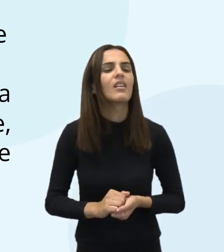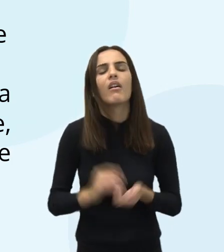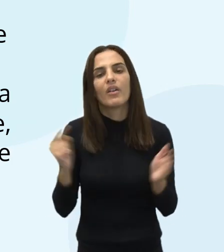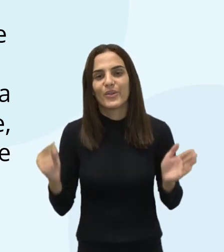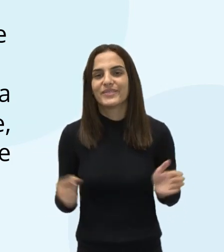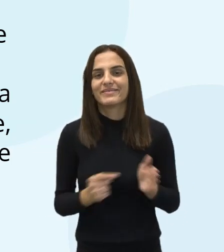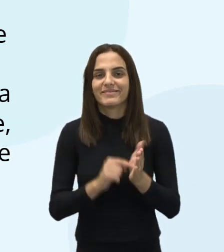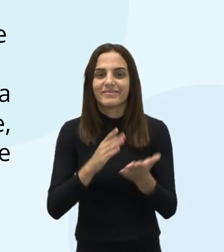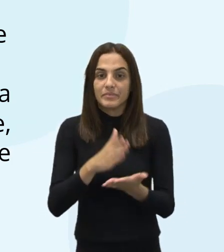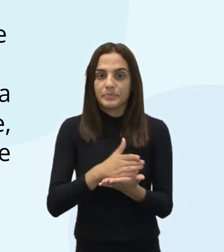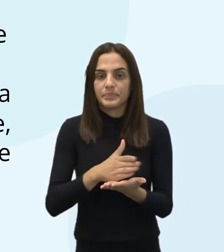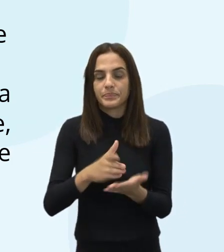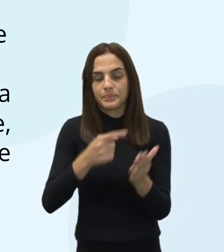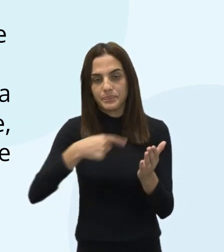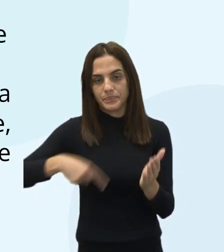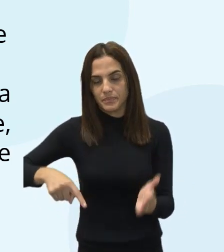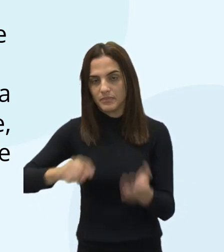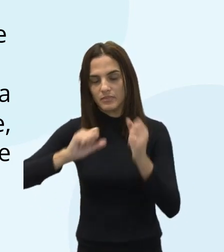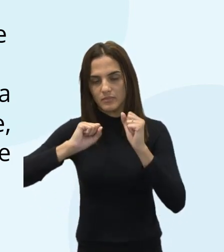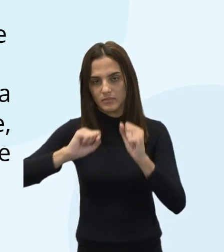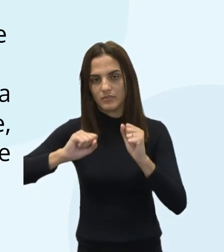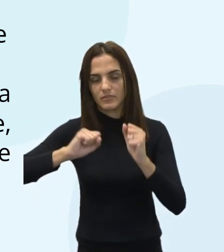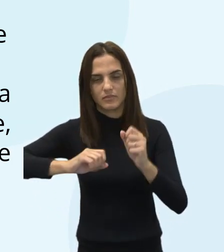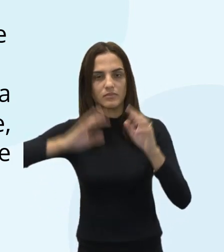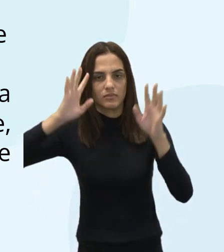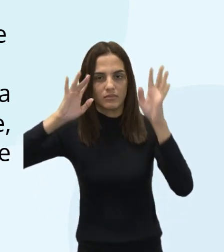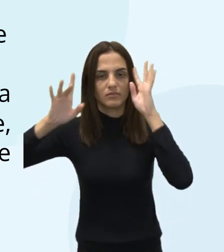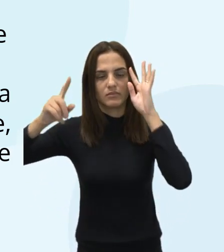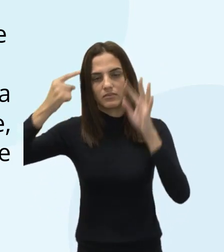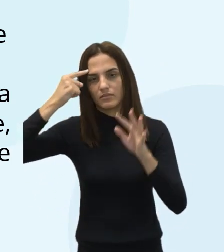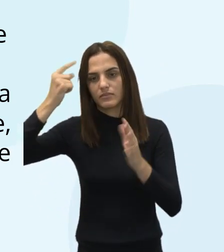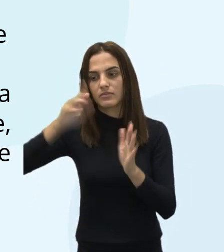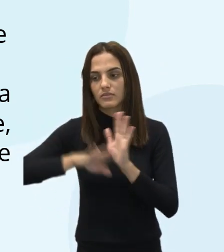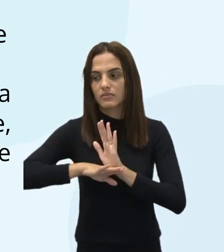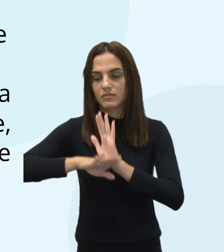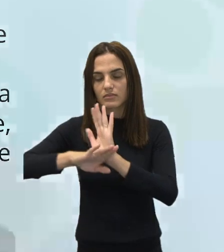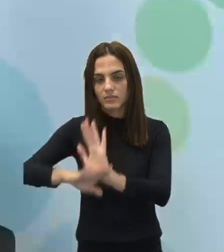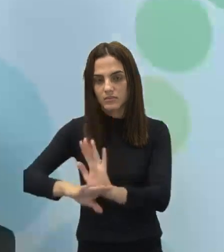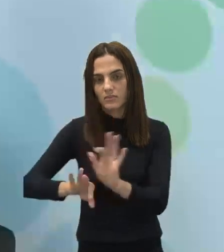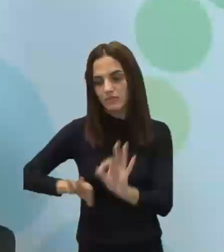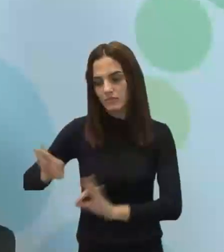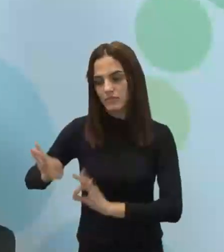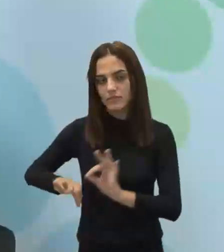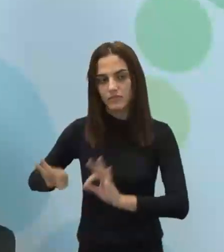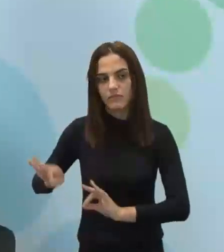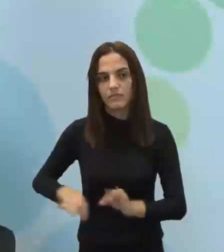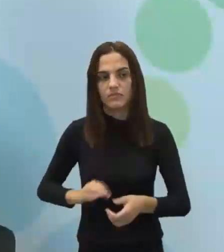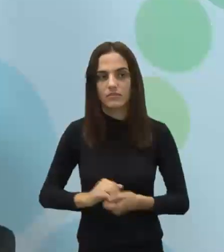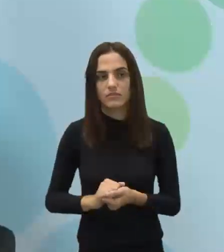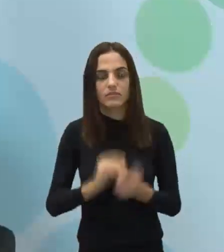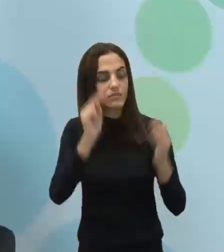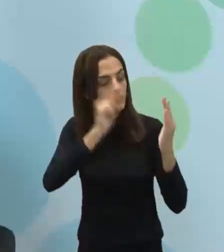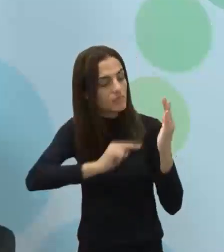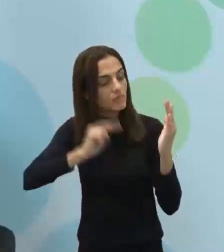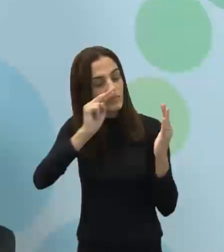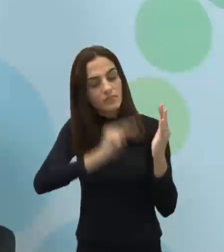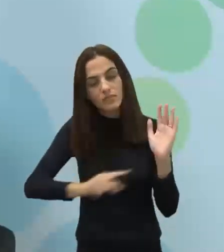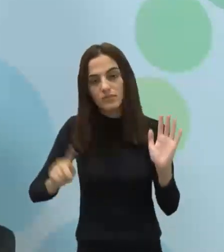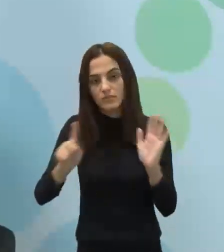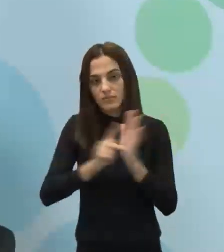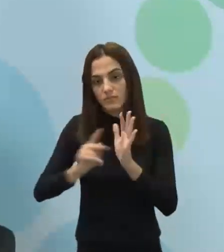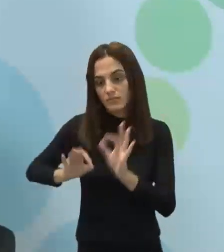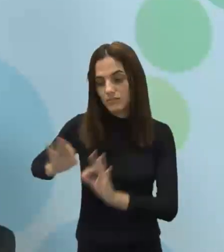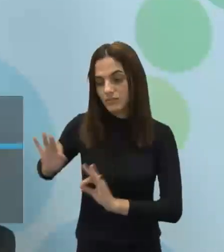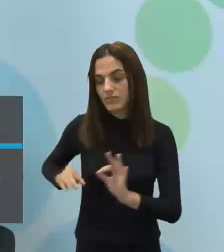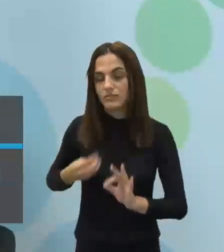pontos aí que a gente pode estar pensando e contribuindo na elaboração, na revisão do próprio projeto de